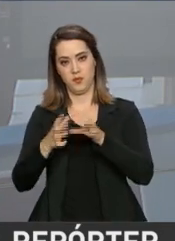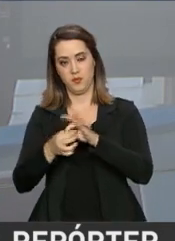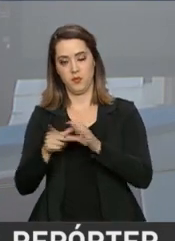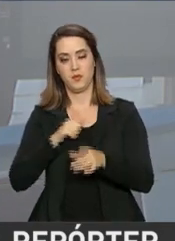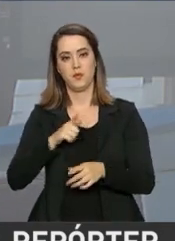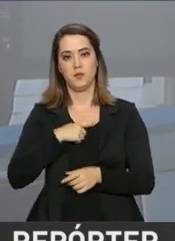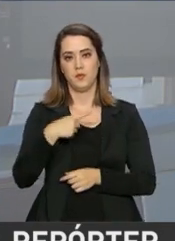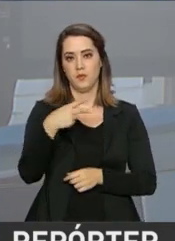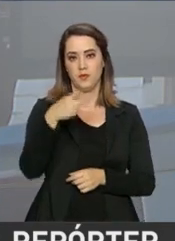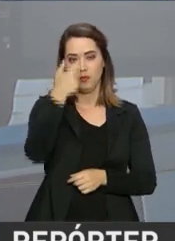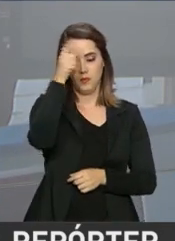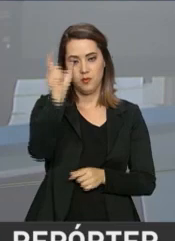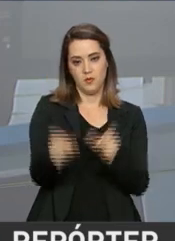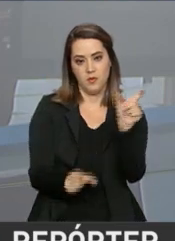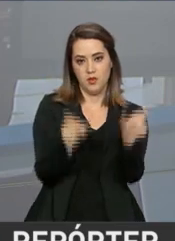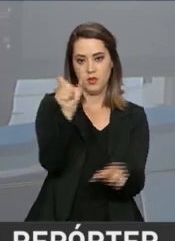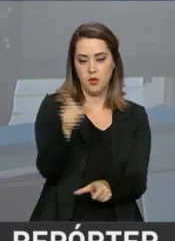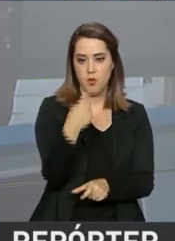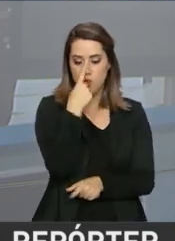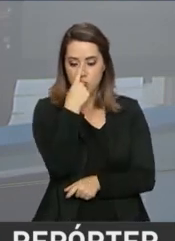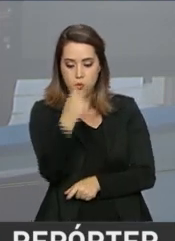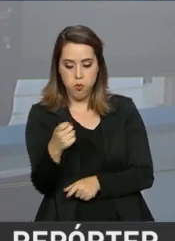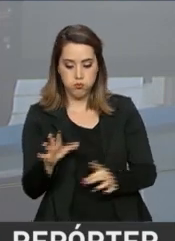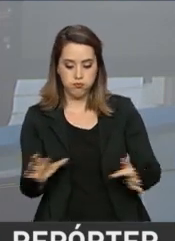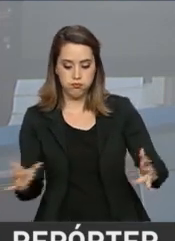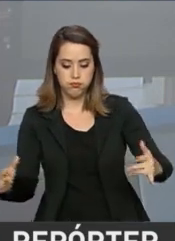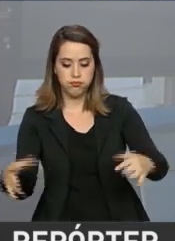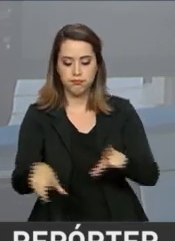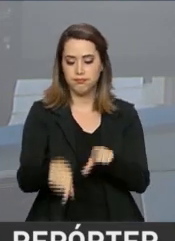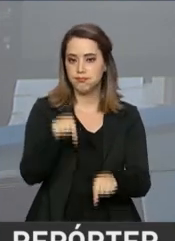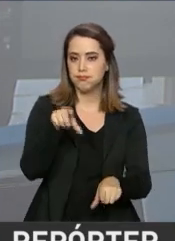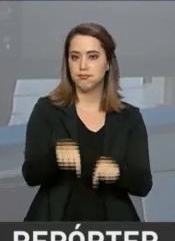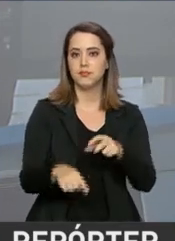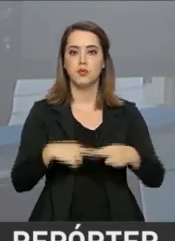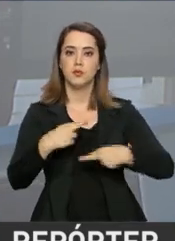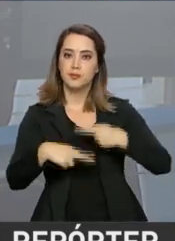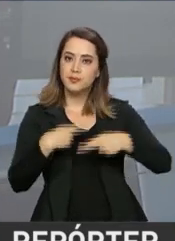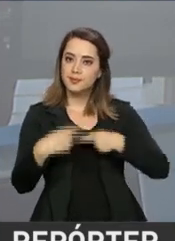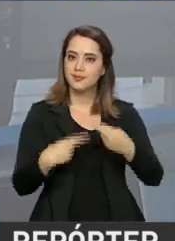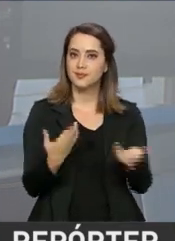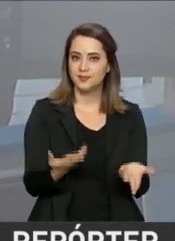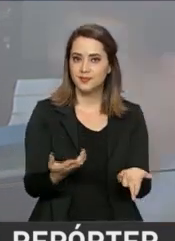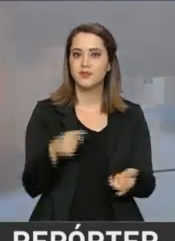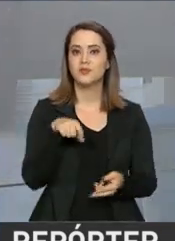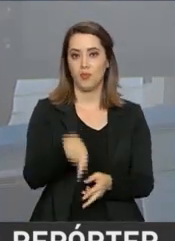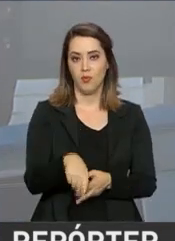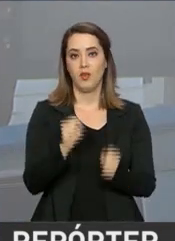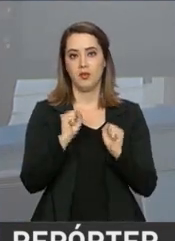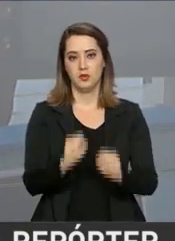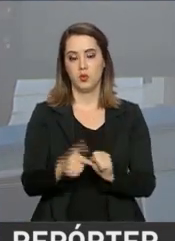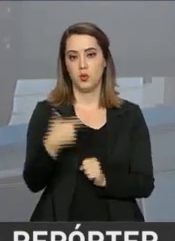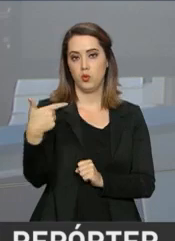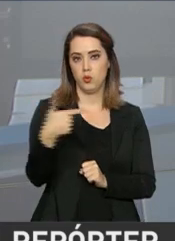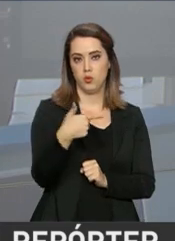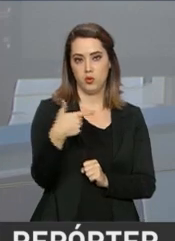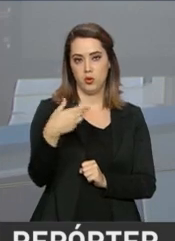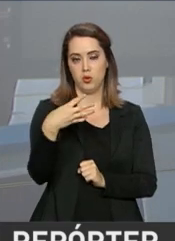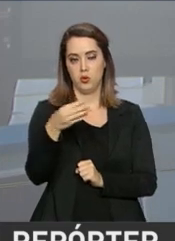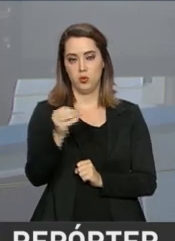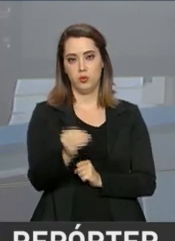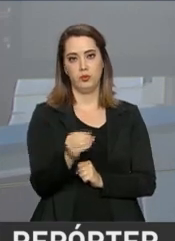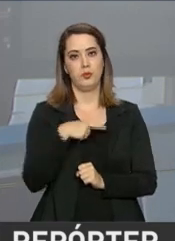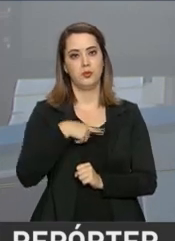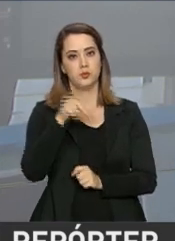catadores de materiais recicláveis atuando nos serviços de coleta seletiva o trabalho será executado por 240